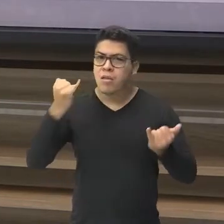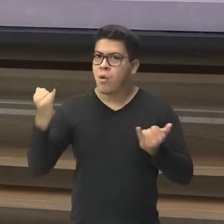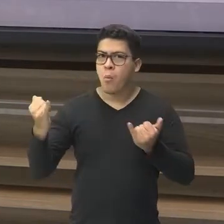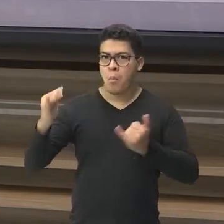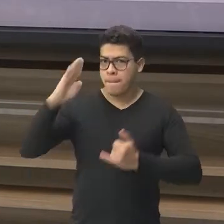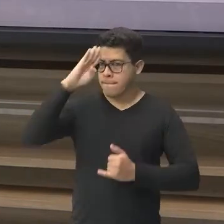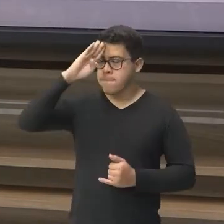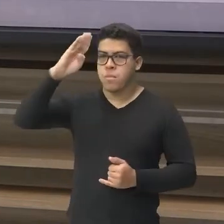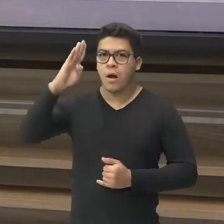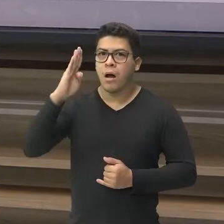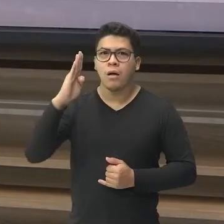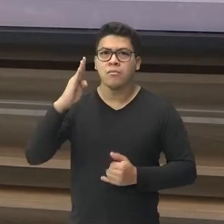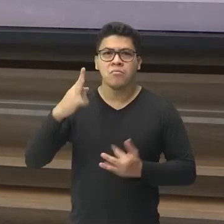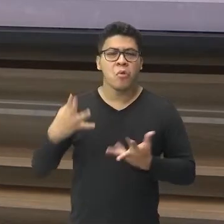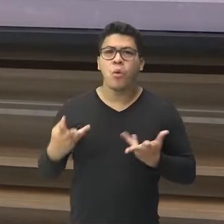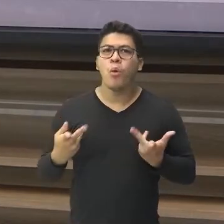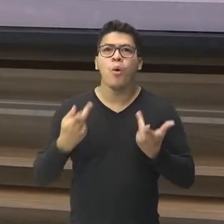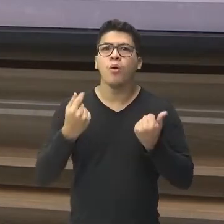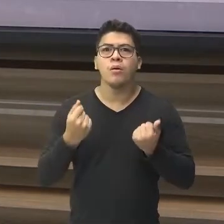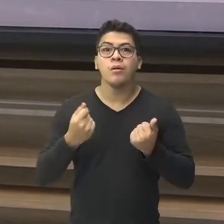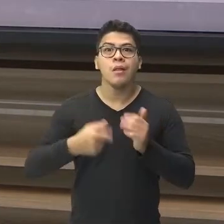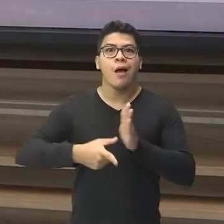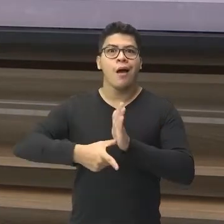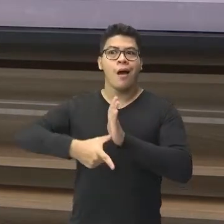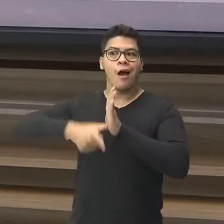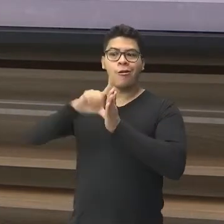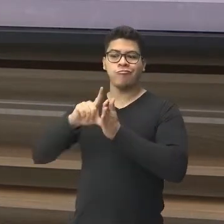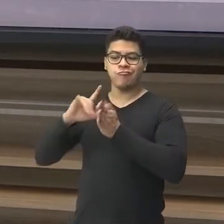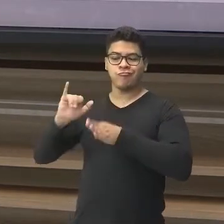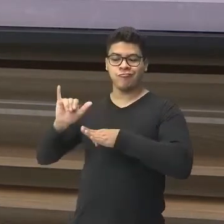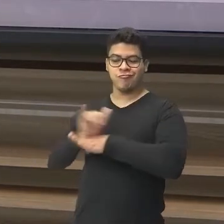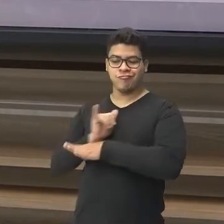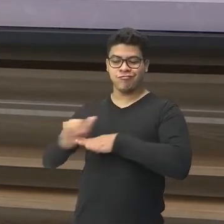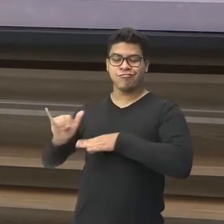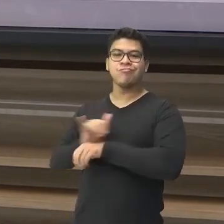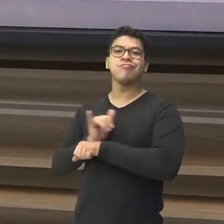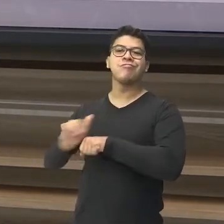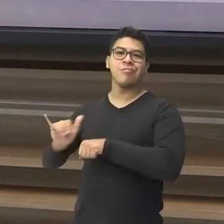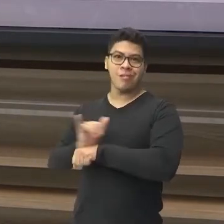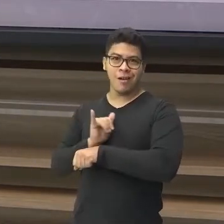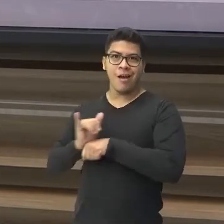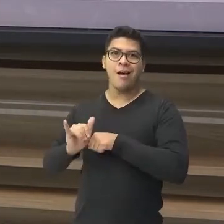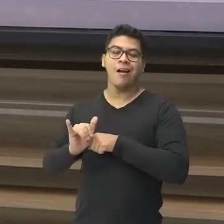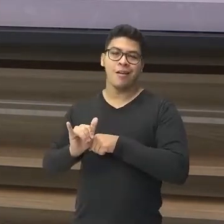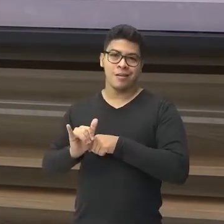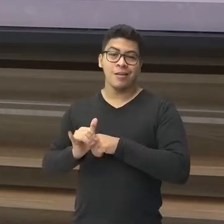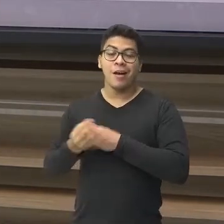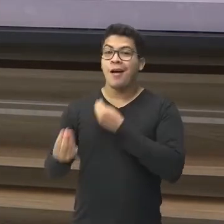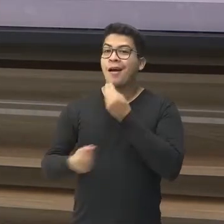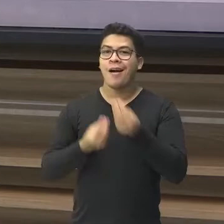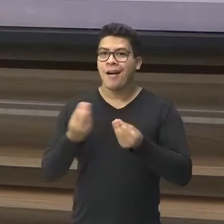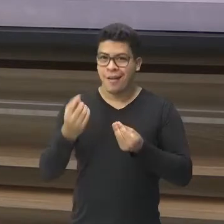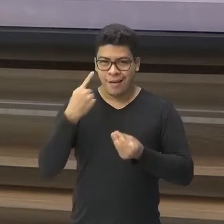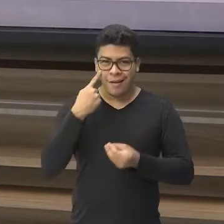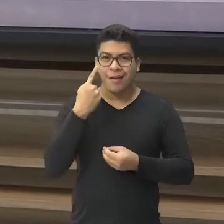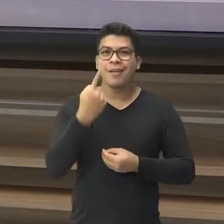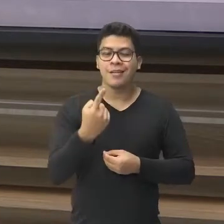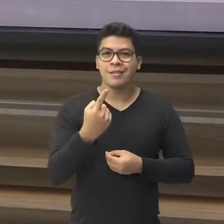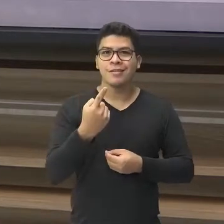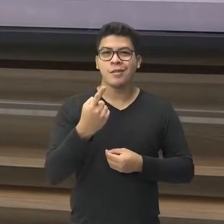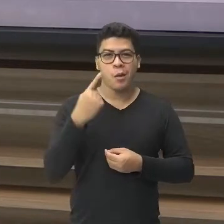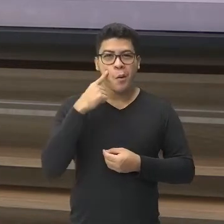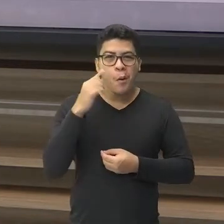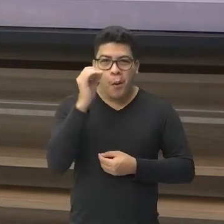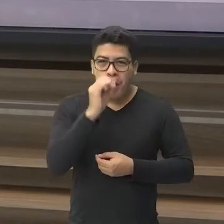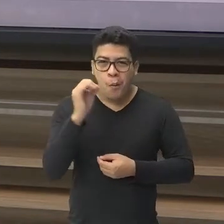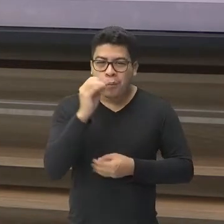preparar com antecedência contra os ataques e dava vantagem, né? Então, para evitar essa espionagem, eles começam a usar o